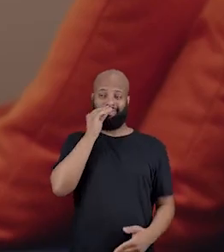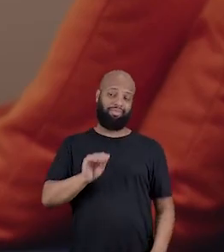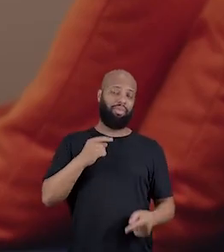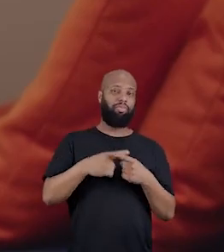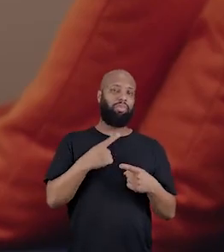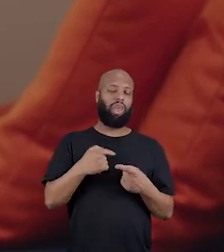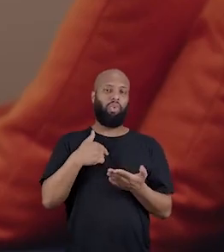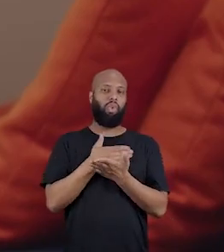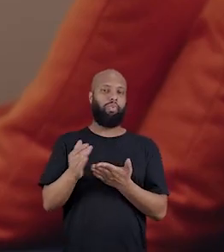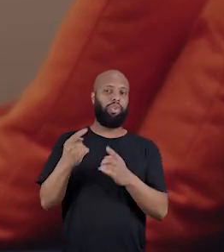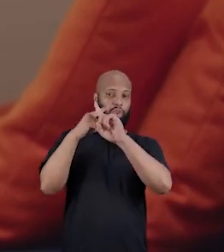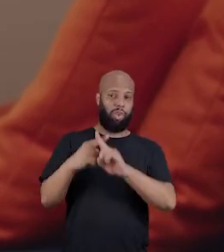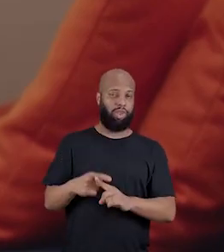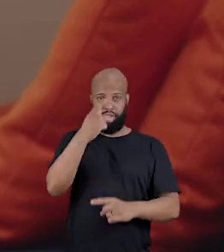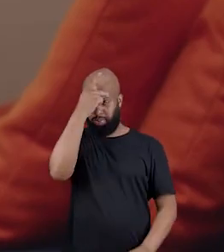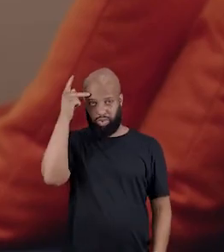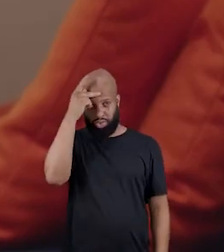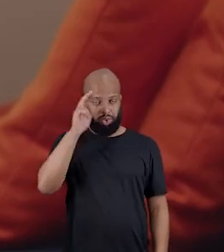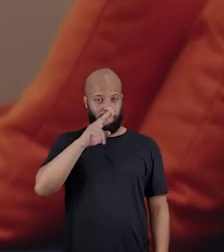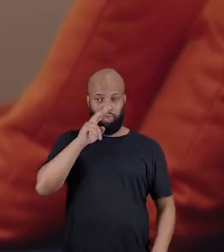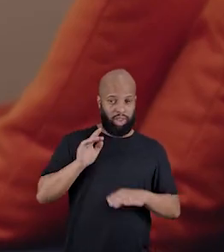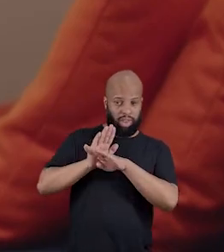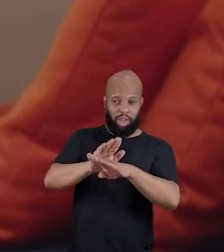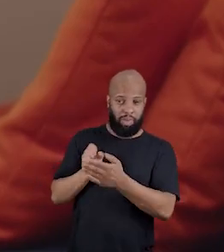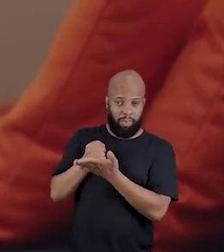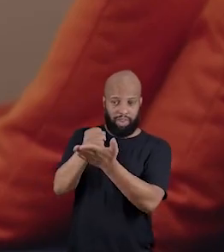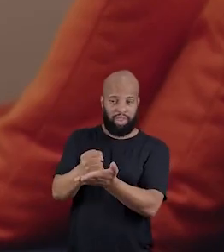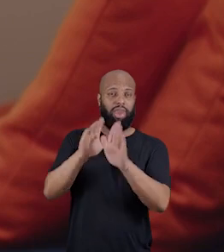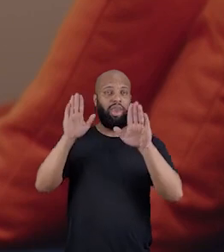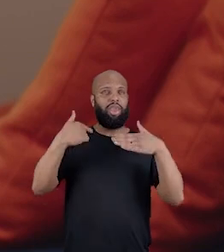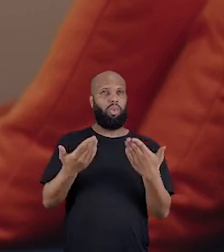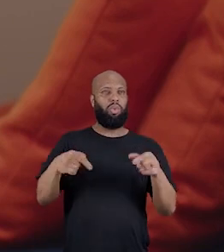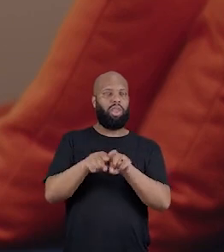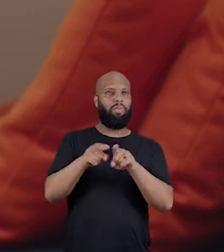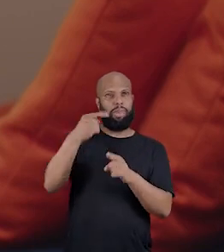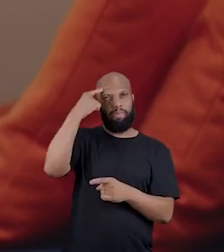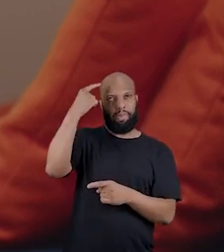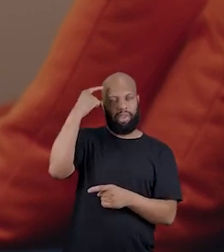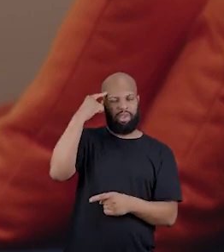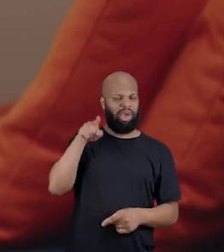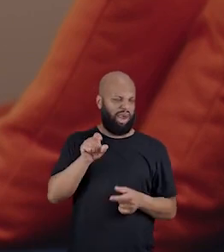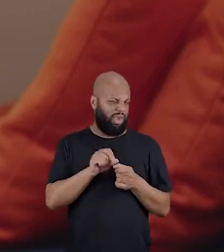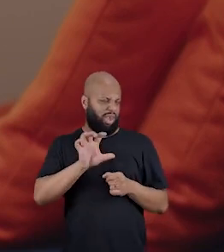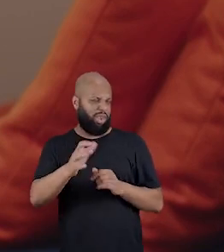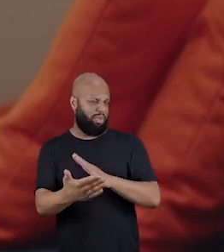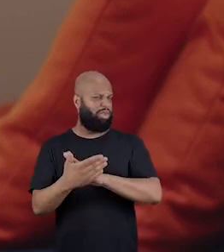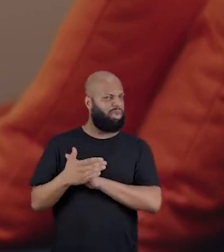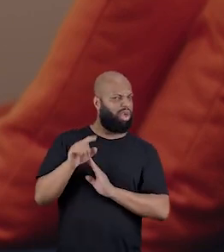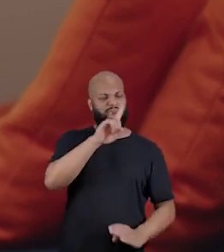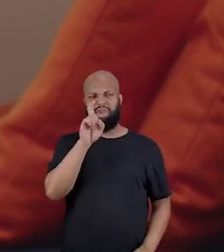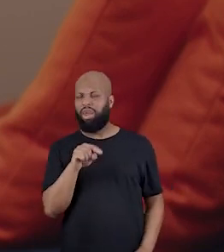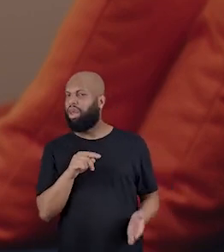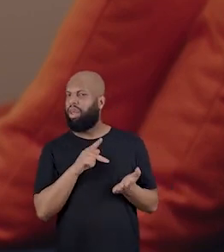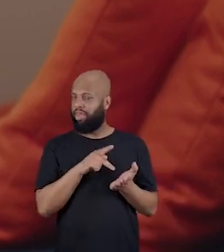eu desconsidero porque eu passo a competir com a pessoa e não necessariamente a contribuir com a pessoa, eu fico na minha cabeça assim, nossa, ele está fazendo isso para me